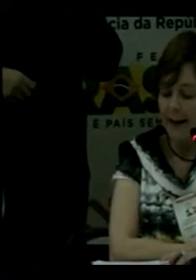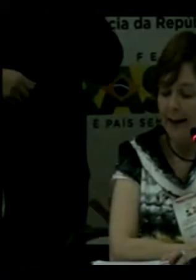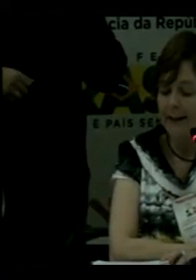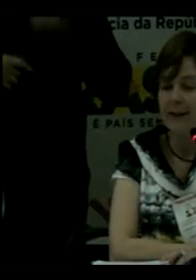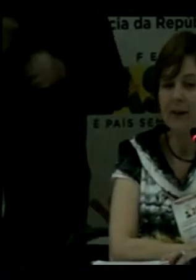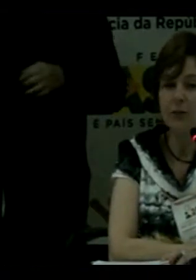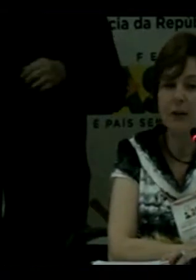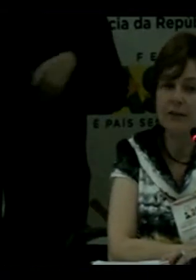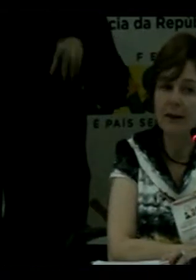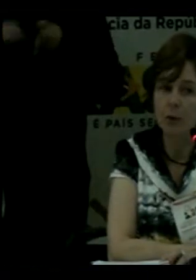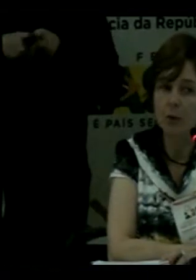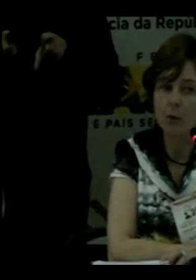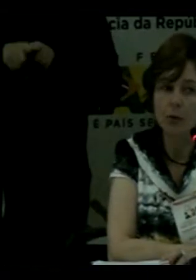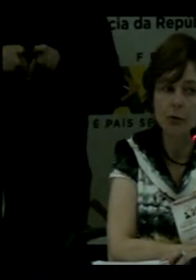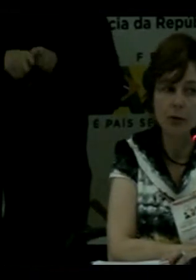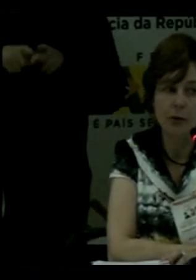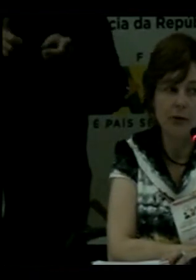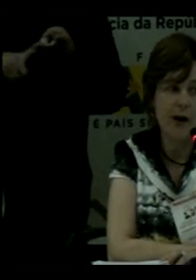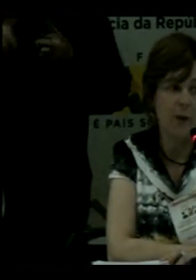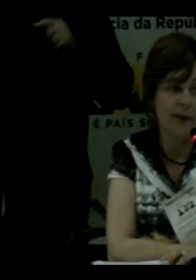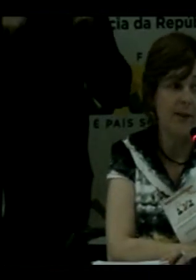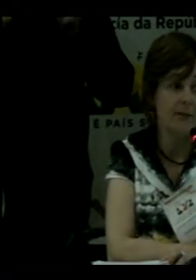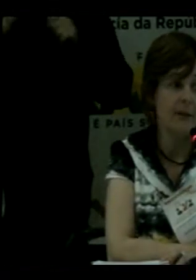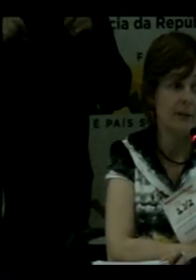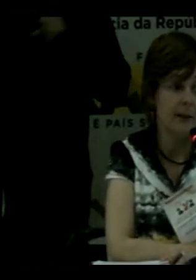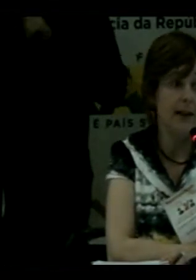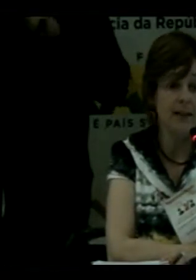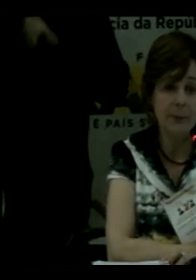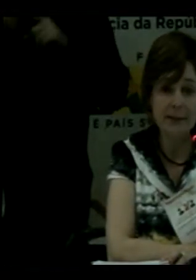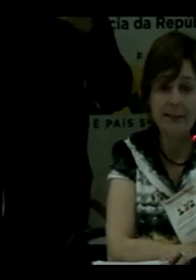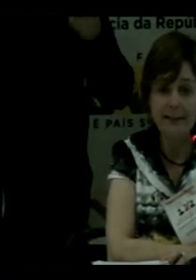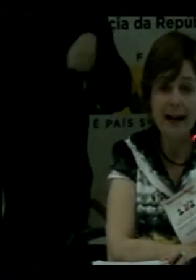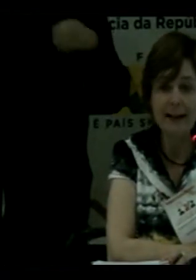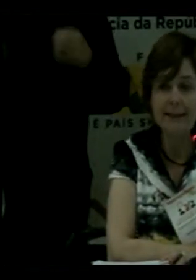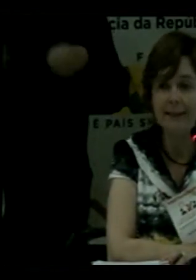questão é que a dimensão do controle social deve ser